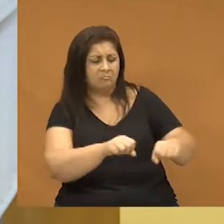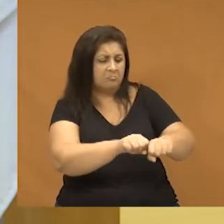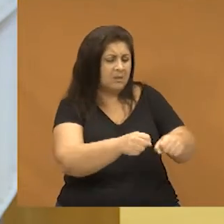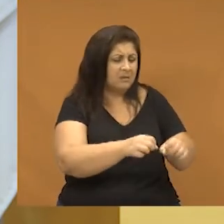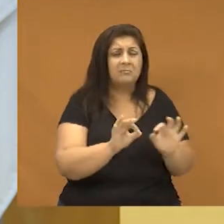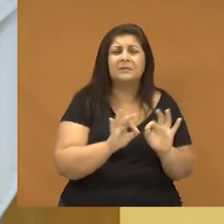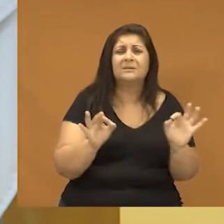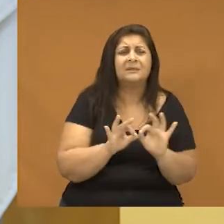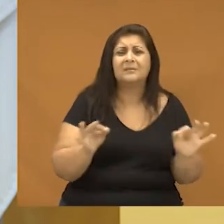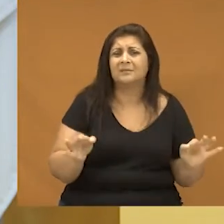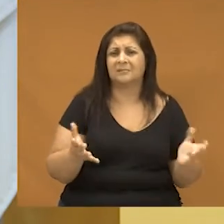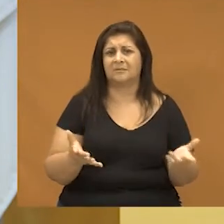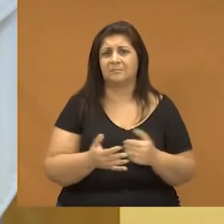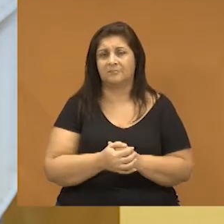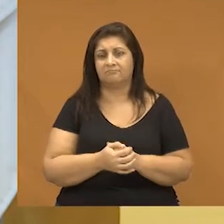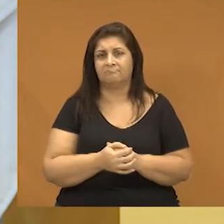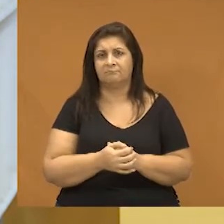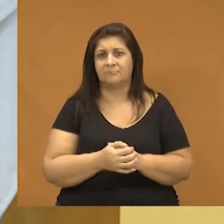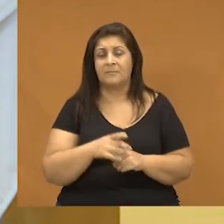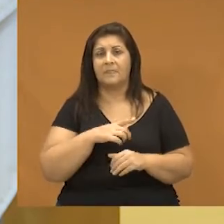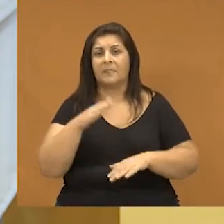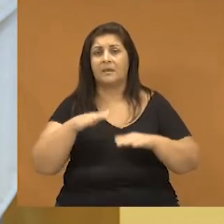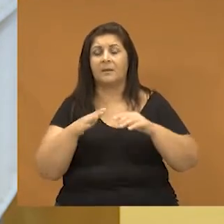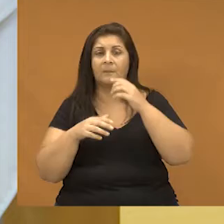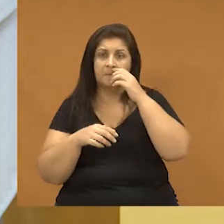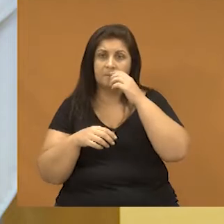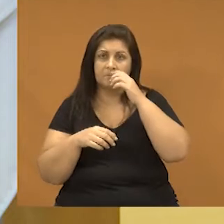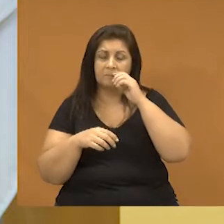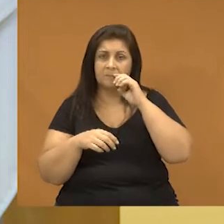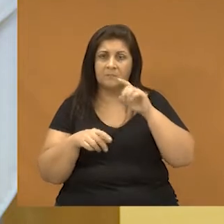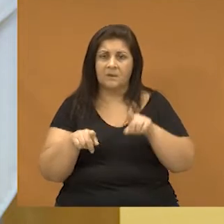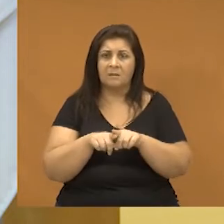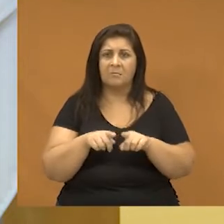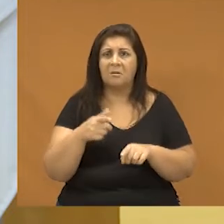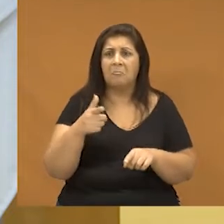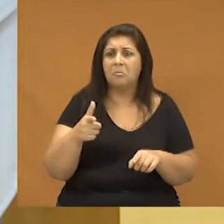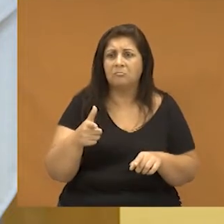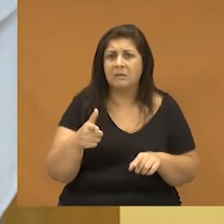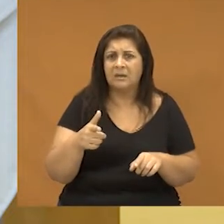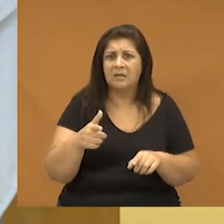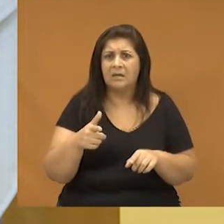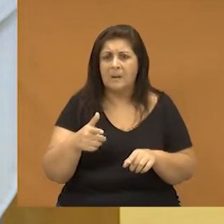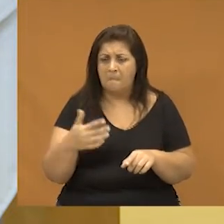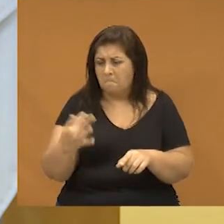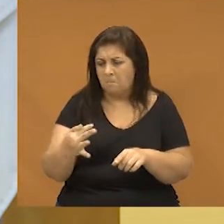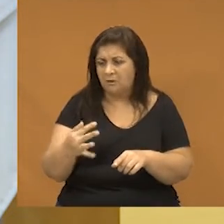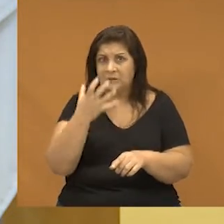grave, uma lesão simples. Tem aqui acidentes que ocorrem que também não há uma lesão tão